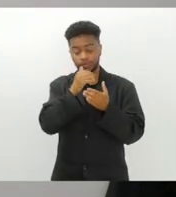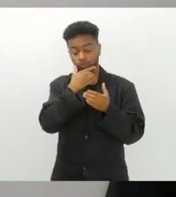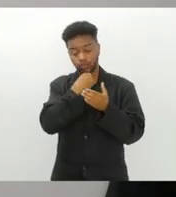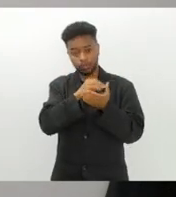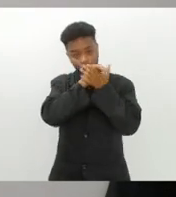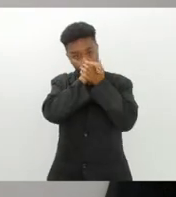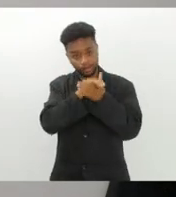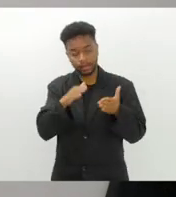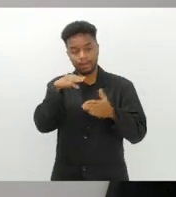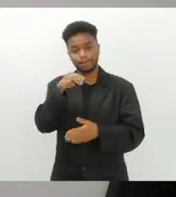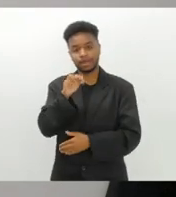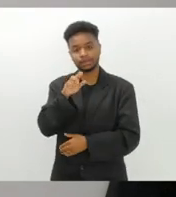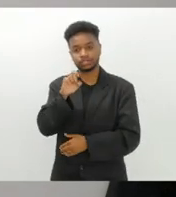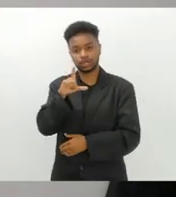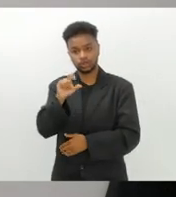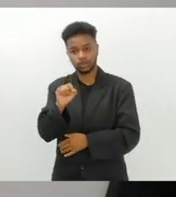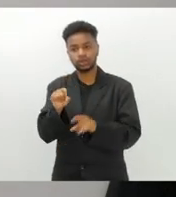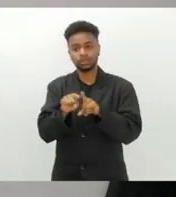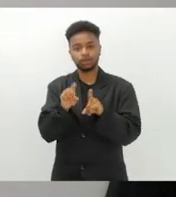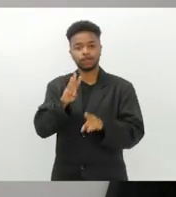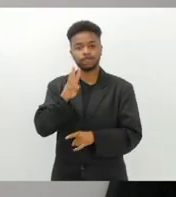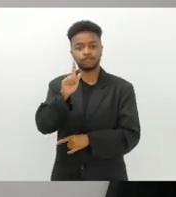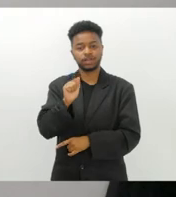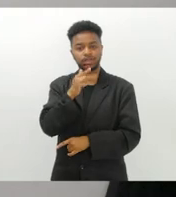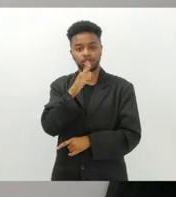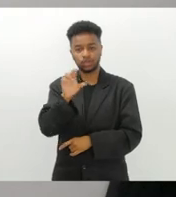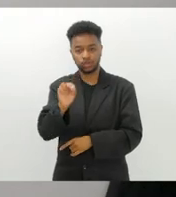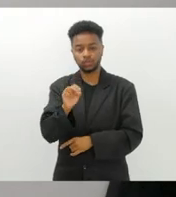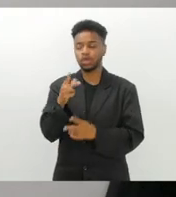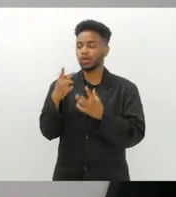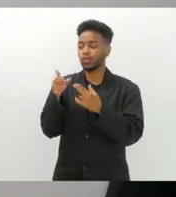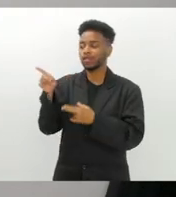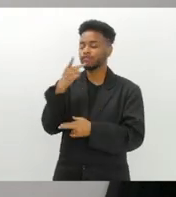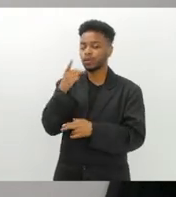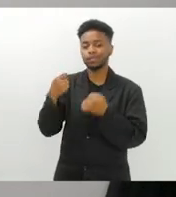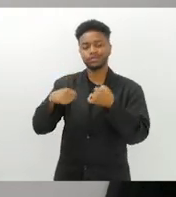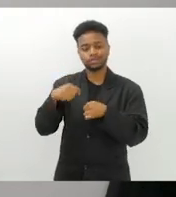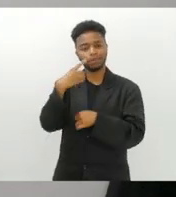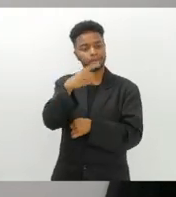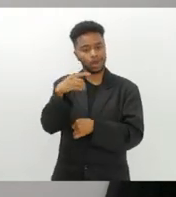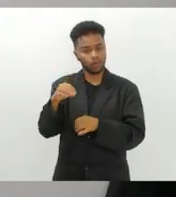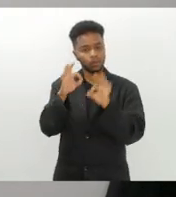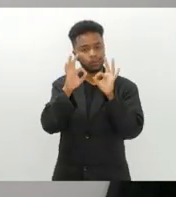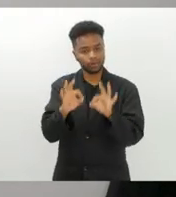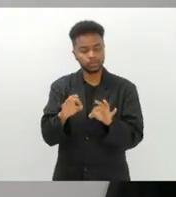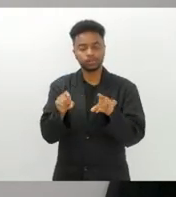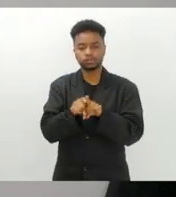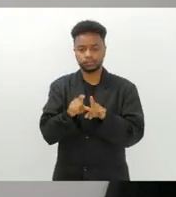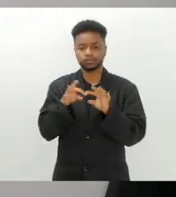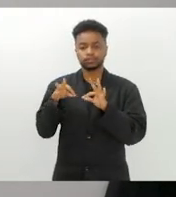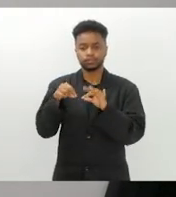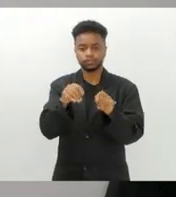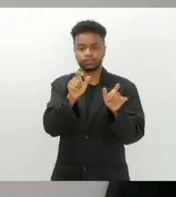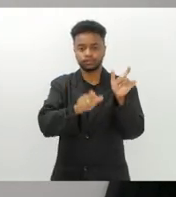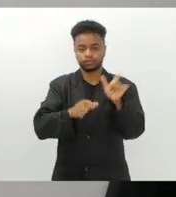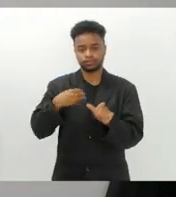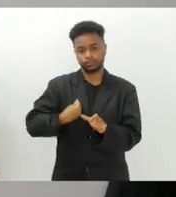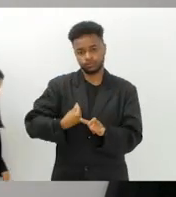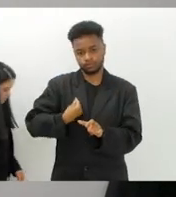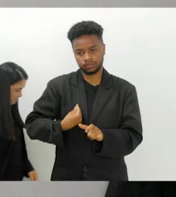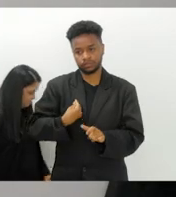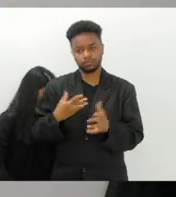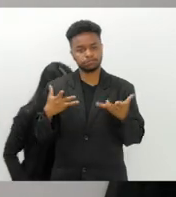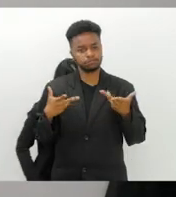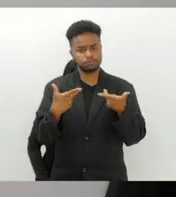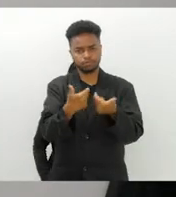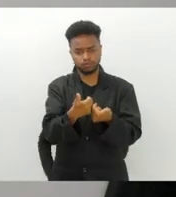irmão Vaguinho Macumba, como diz a irmã, tem que ser Macumba, e a todos aqui presentes, né, que são pessoas incríveis, cada